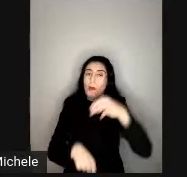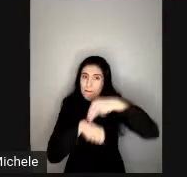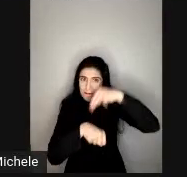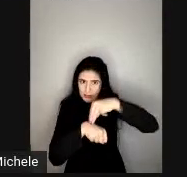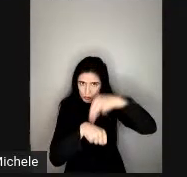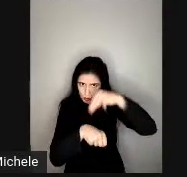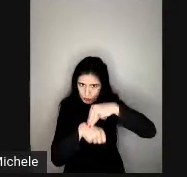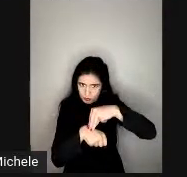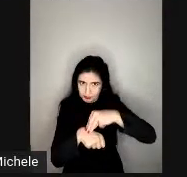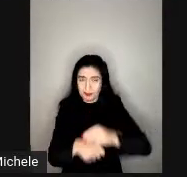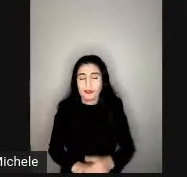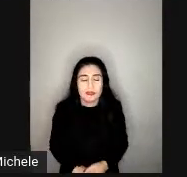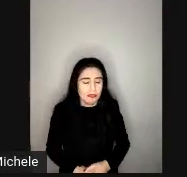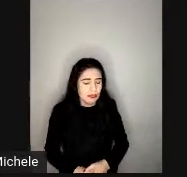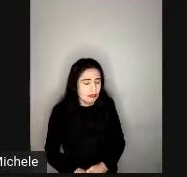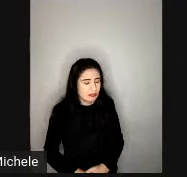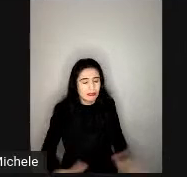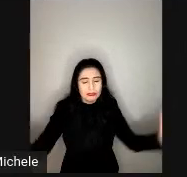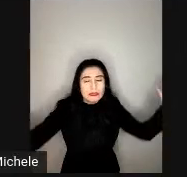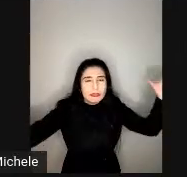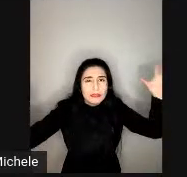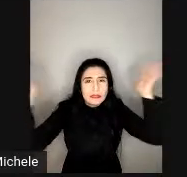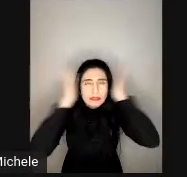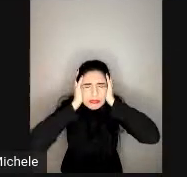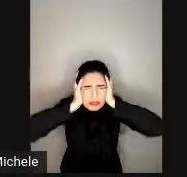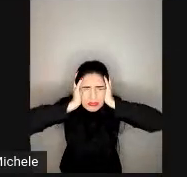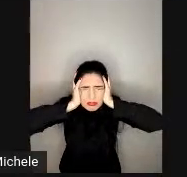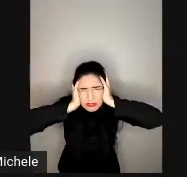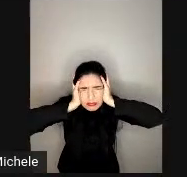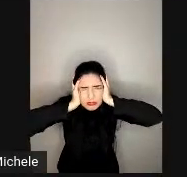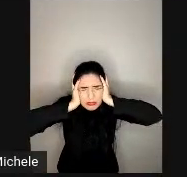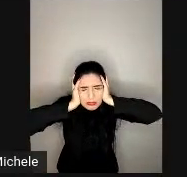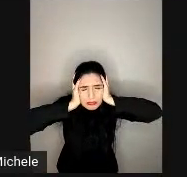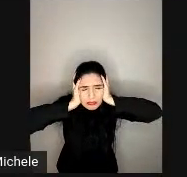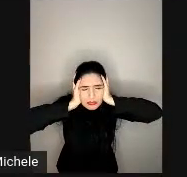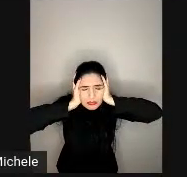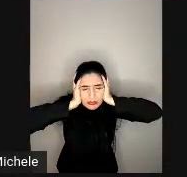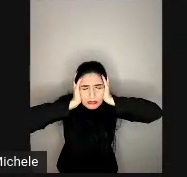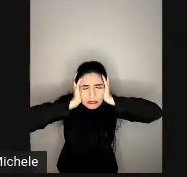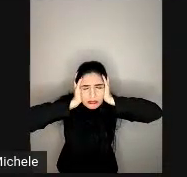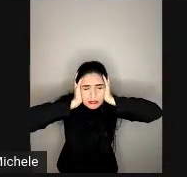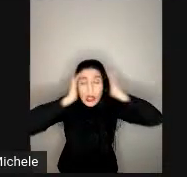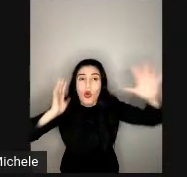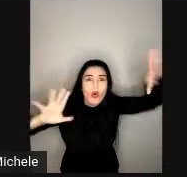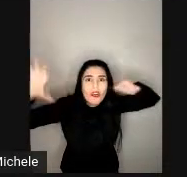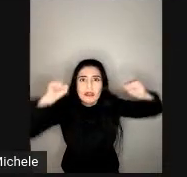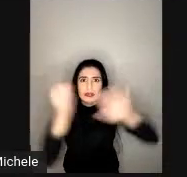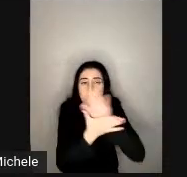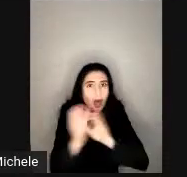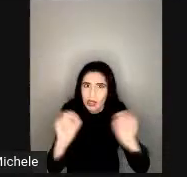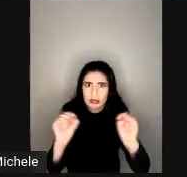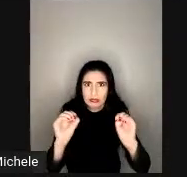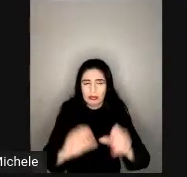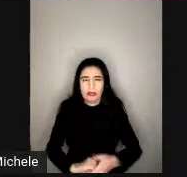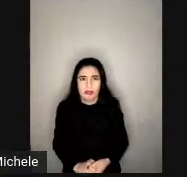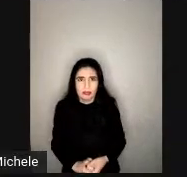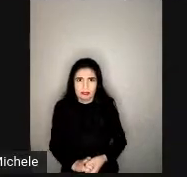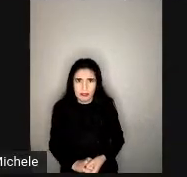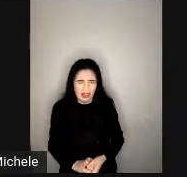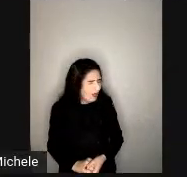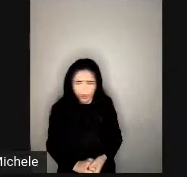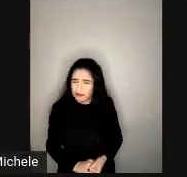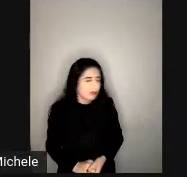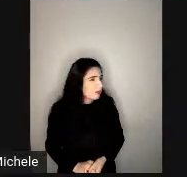dali para frente que ela não ouviu mais nada do que ele falou. Verdade. O que é a sensibilidade do processo, etc., não existia.